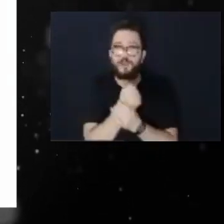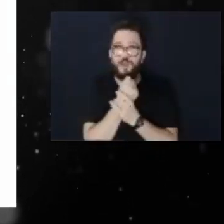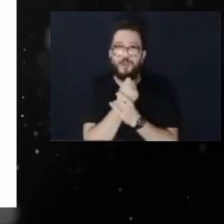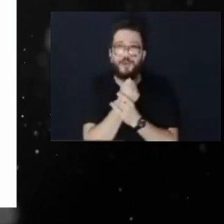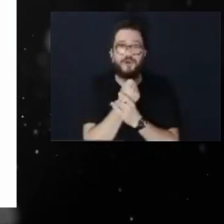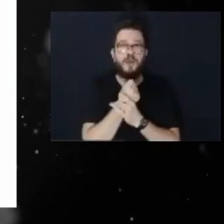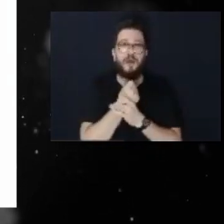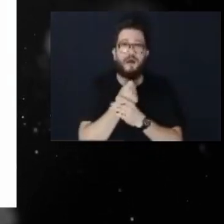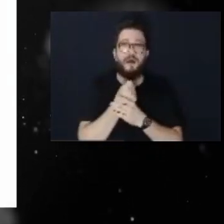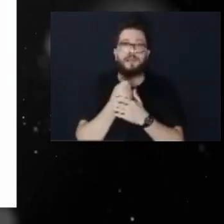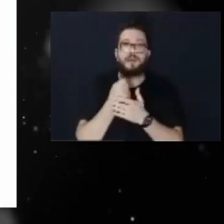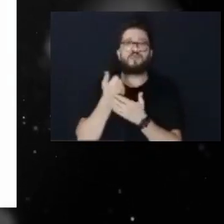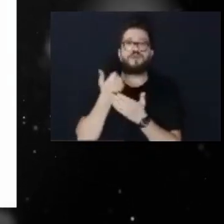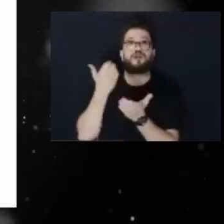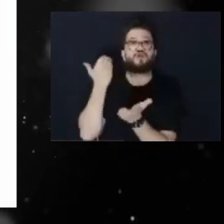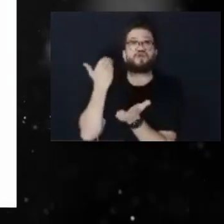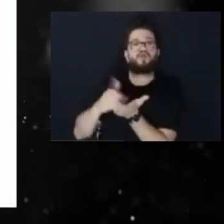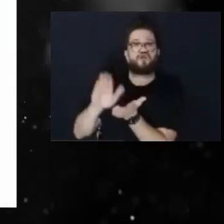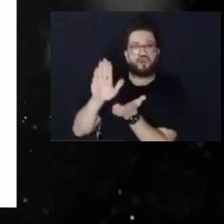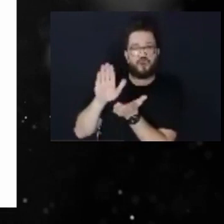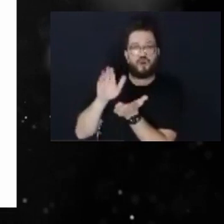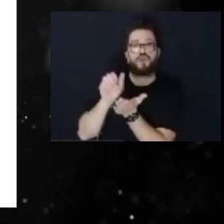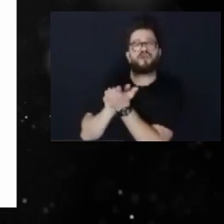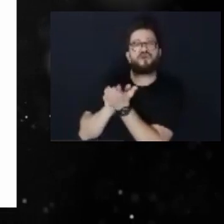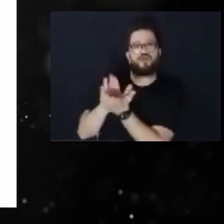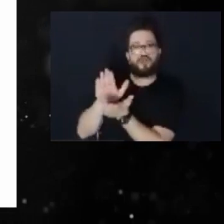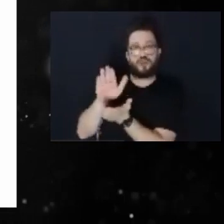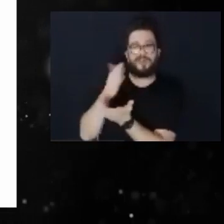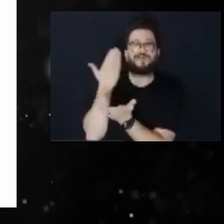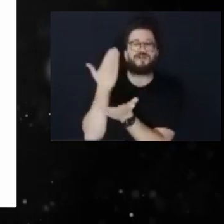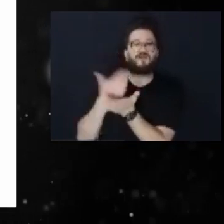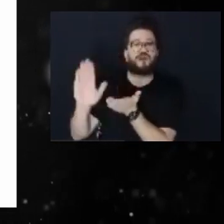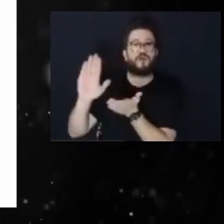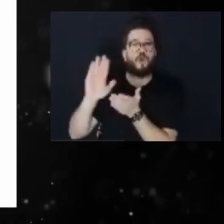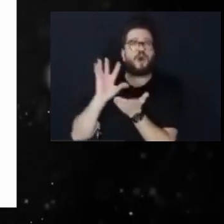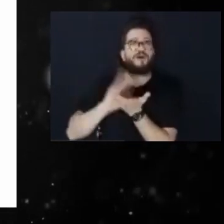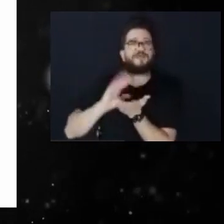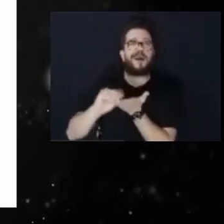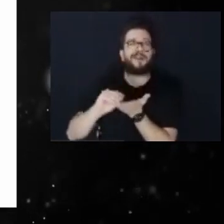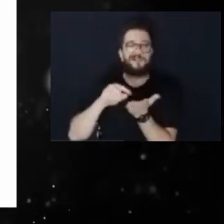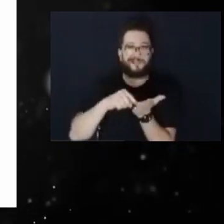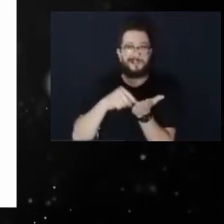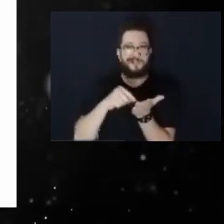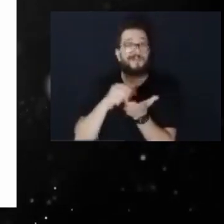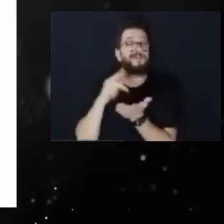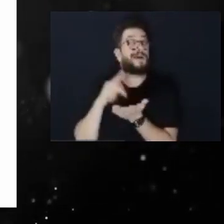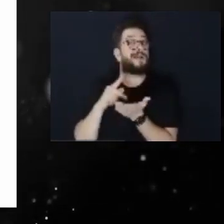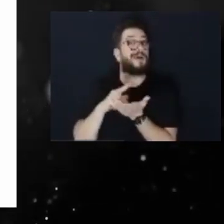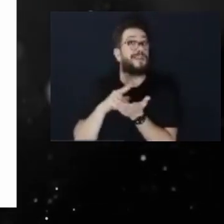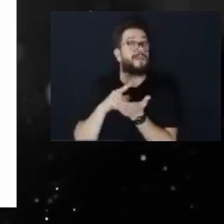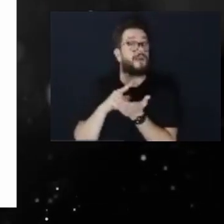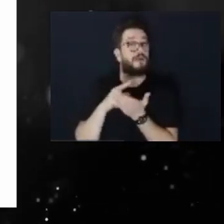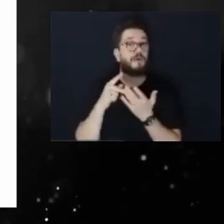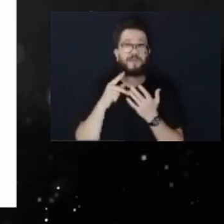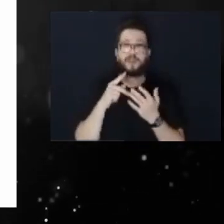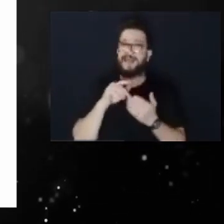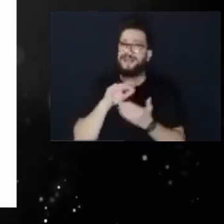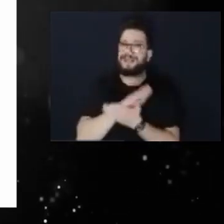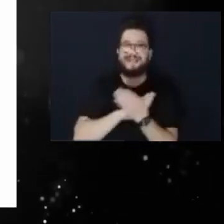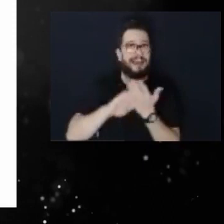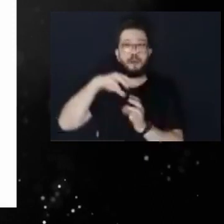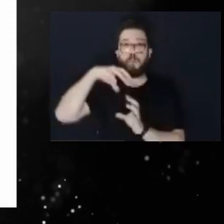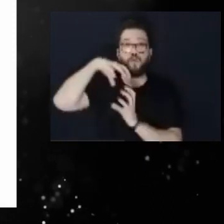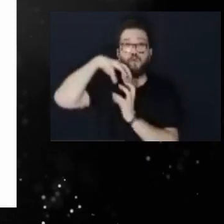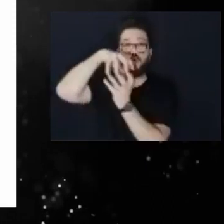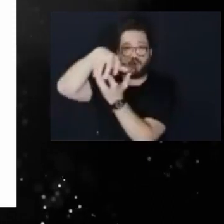dados que mostravam que de fato não era seguro tal retorno. Então, não existe nenhum dado hoje no planeta Terra